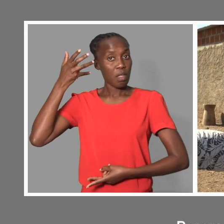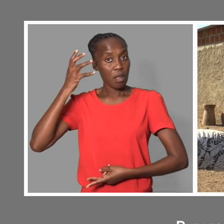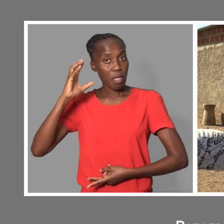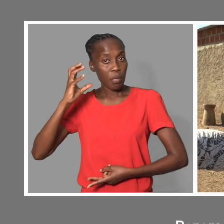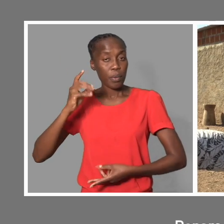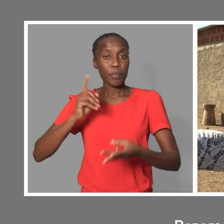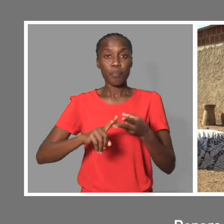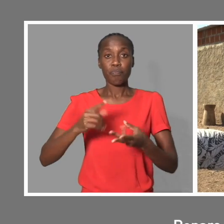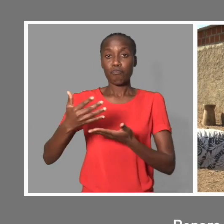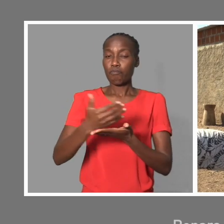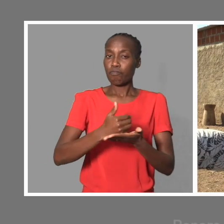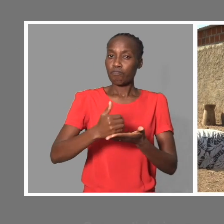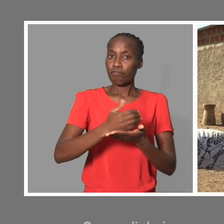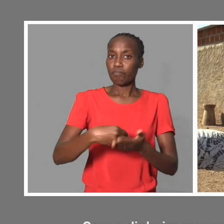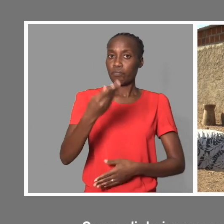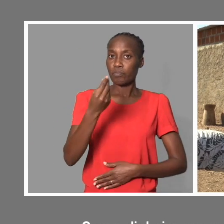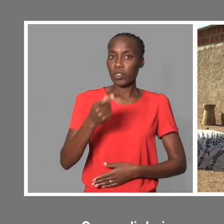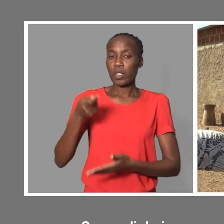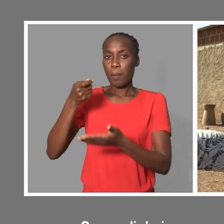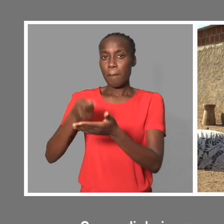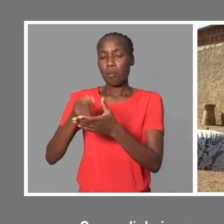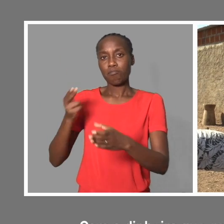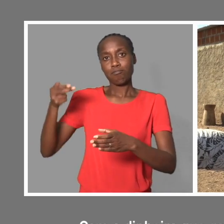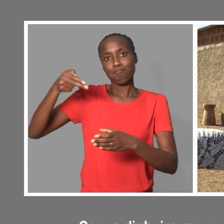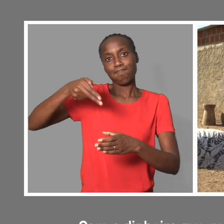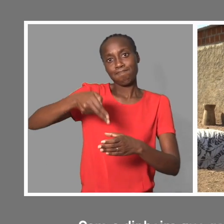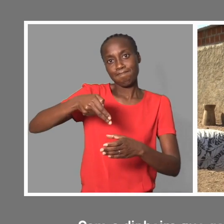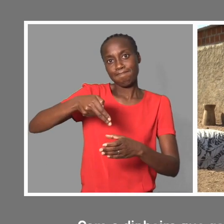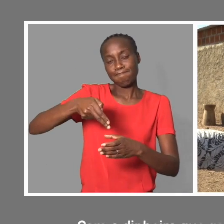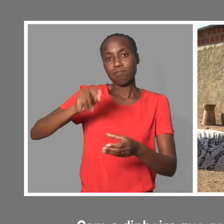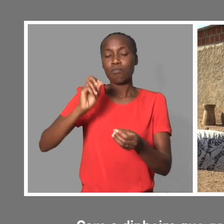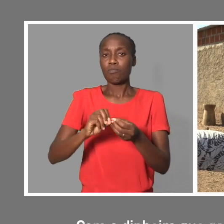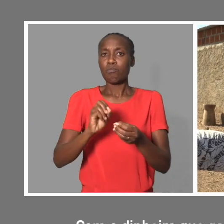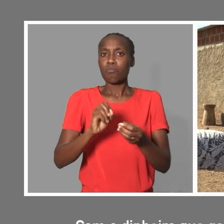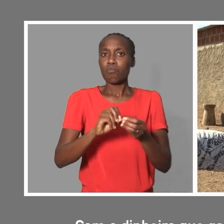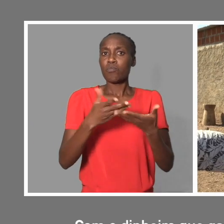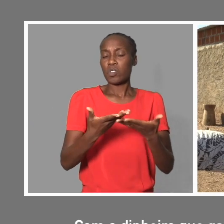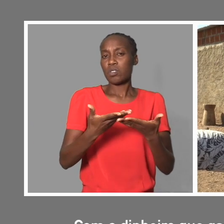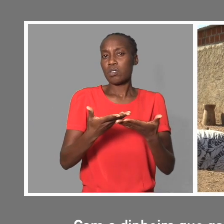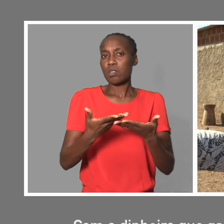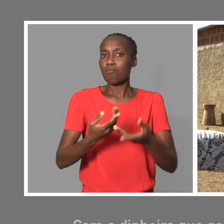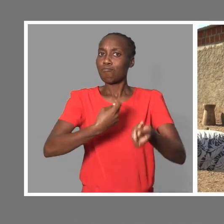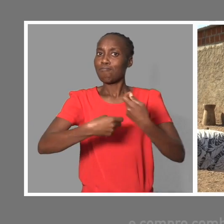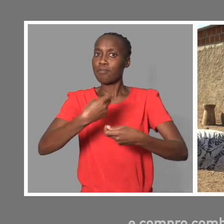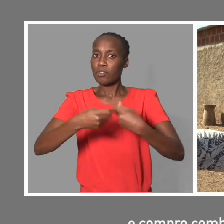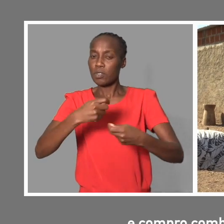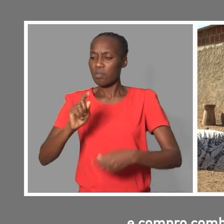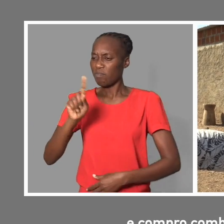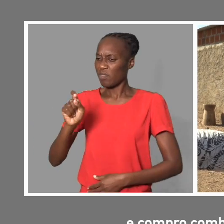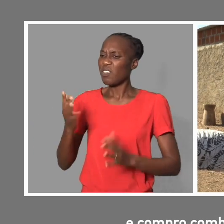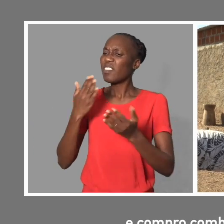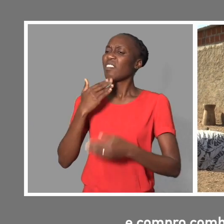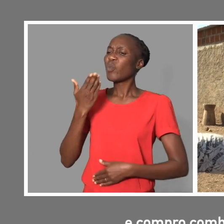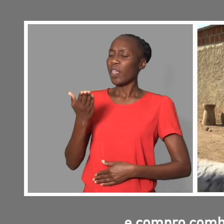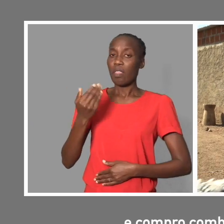Reparo televisores e rádios. Com dinheiro e trabalho, garanto a nossa sobrevivência e compro